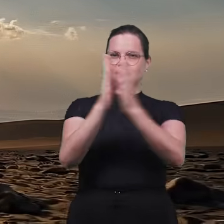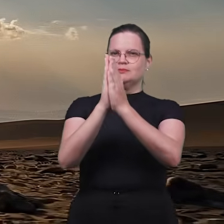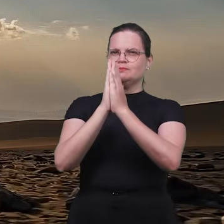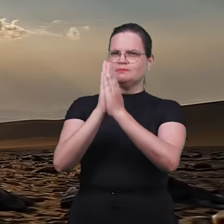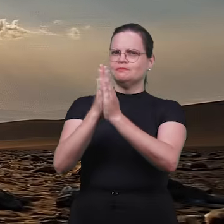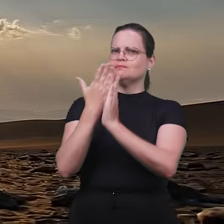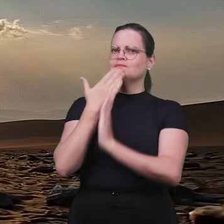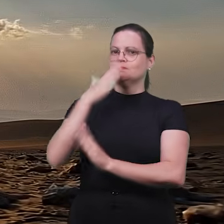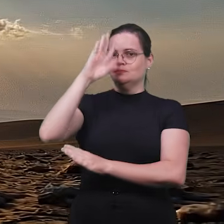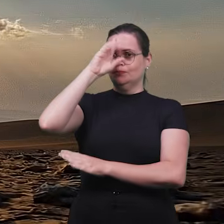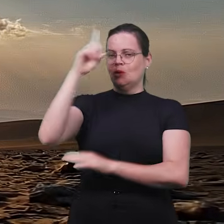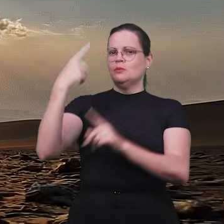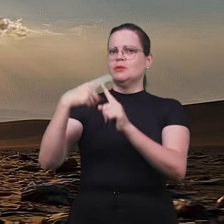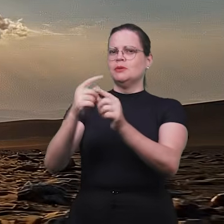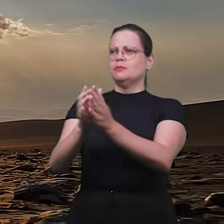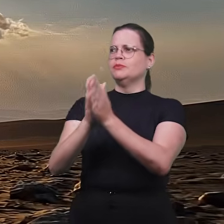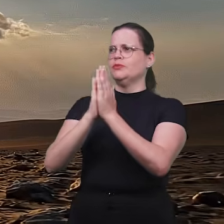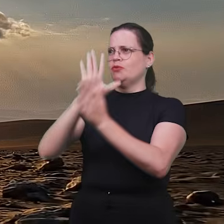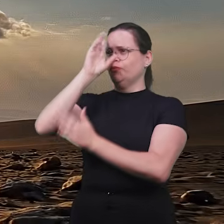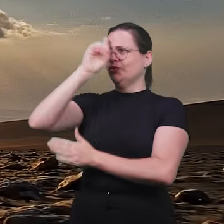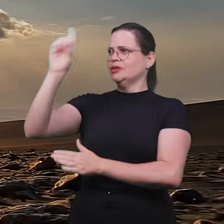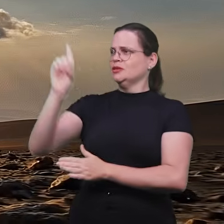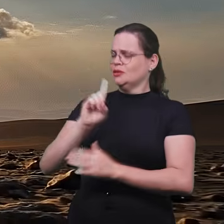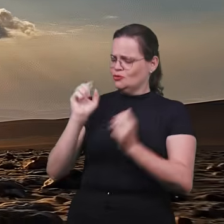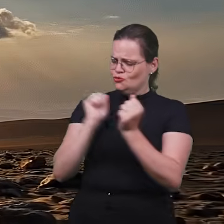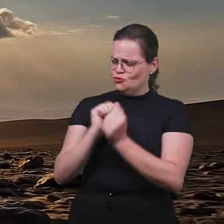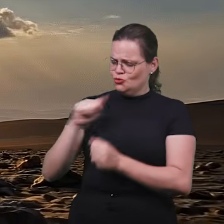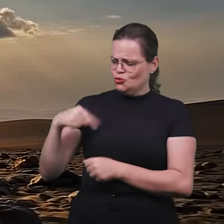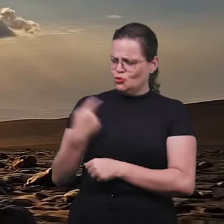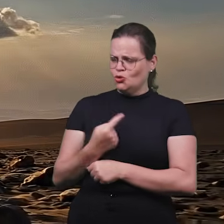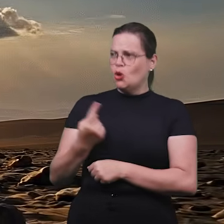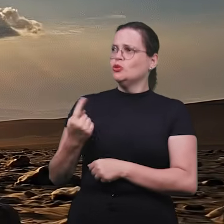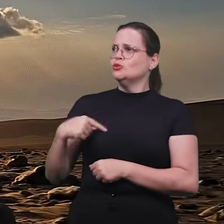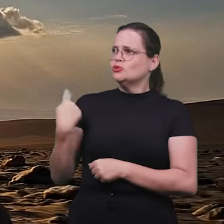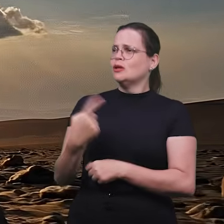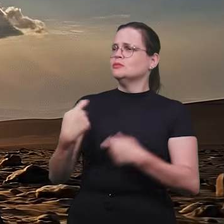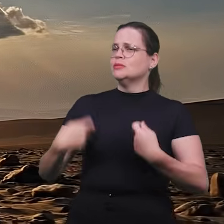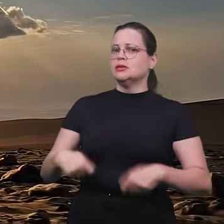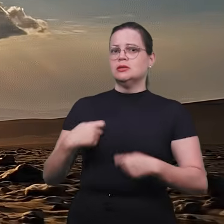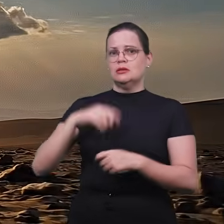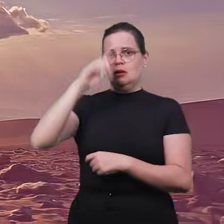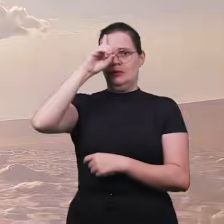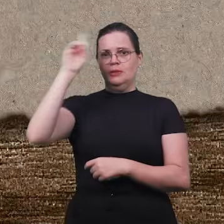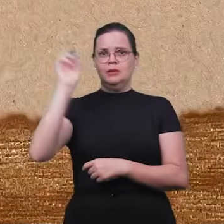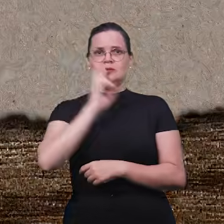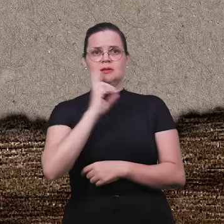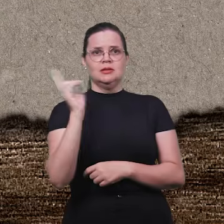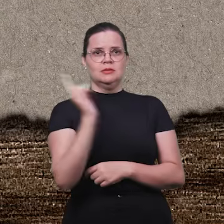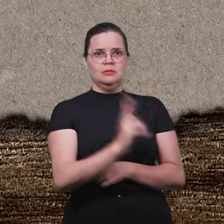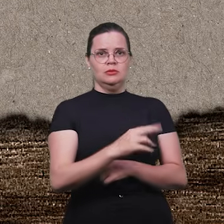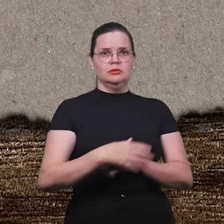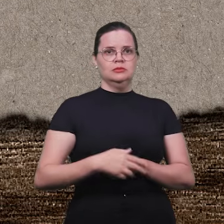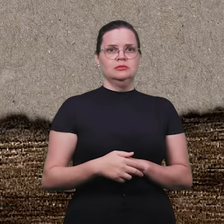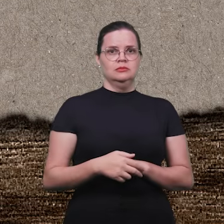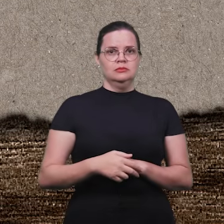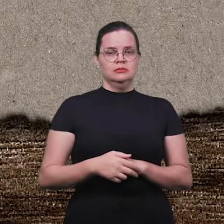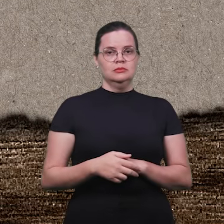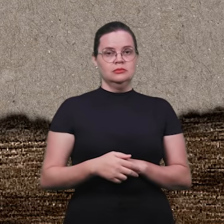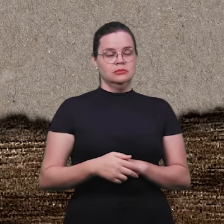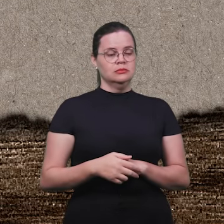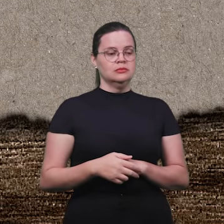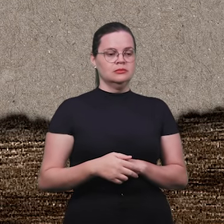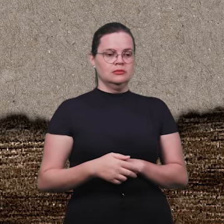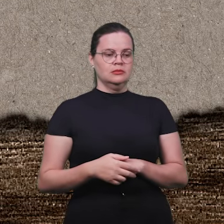Deus para que a sua presença santa permanecesse com eles, Deus lhe responde: disse,